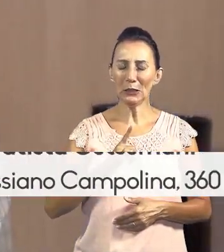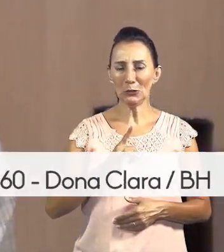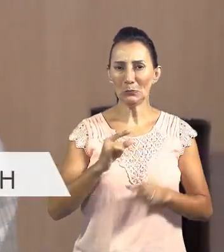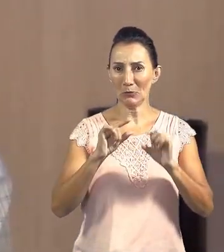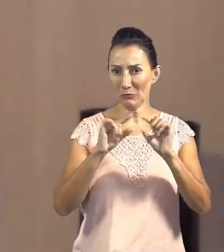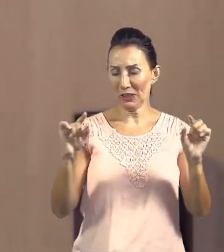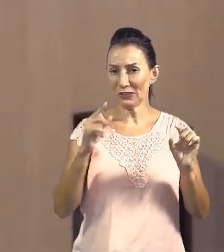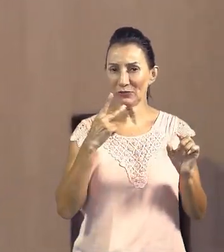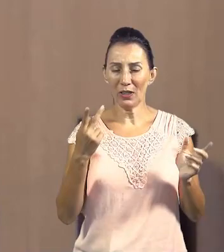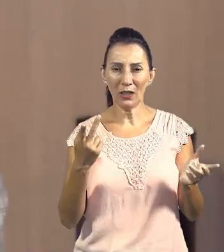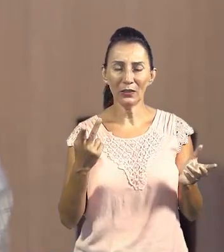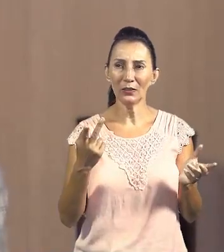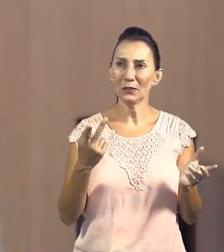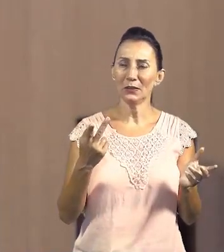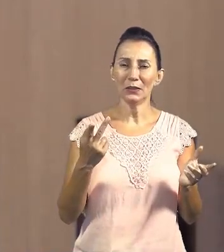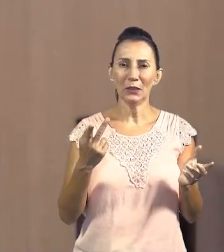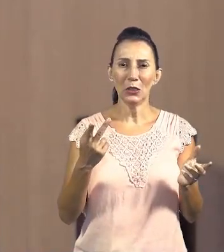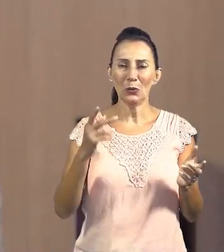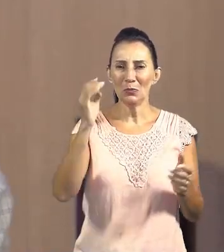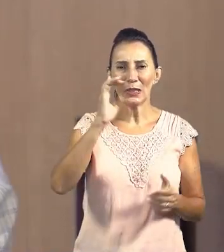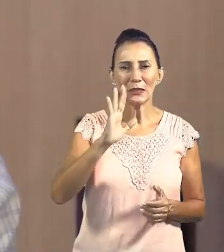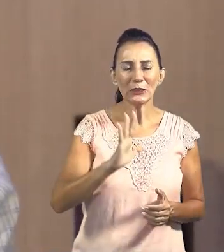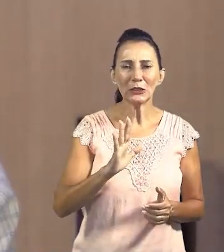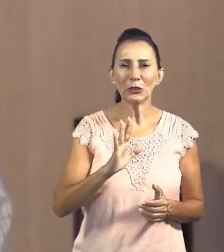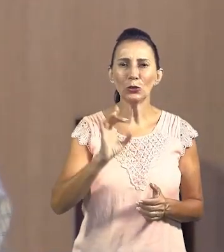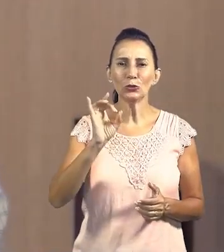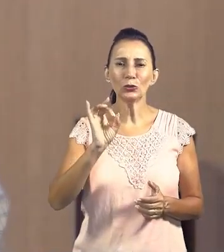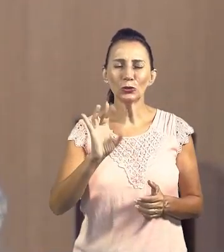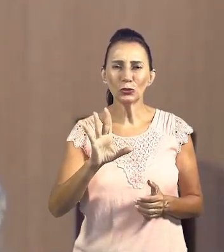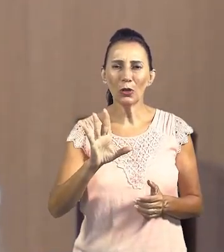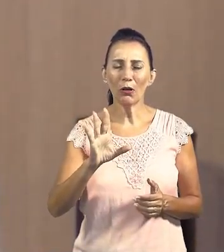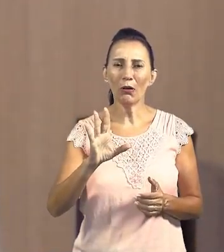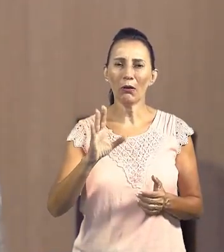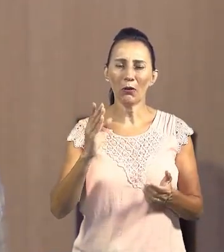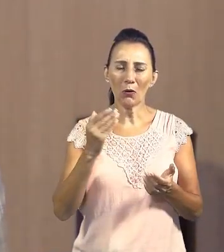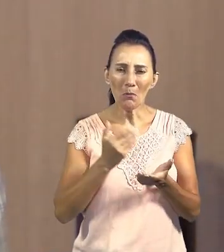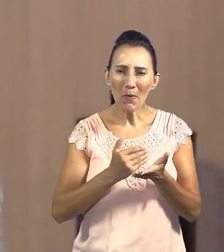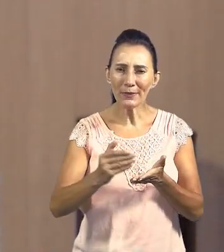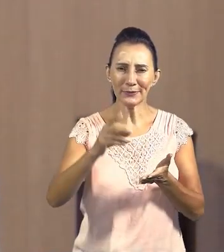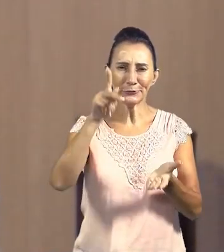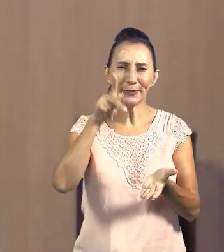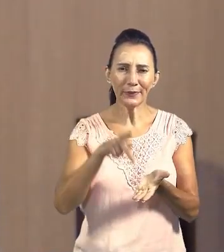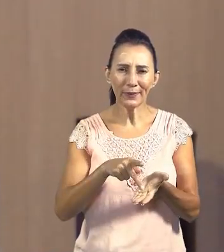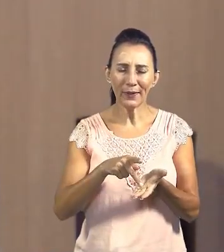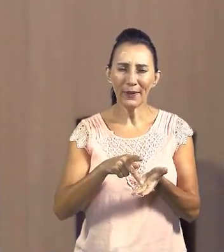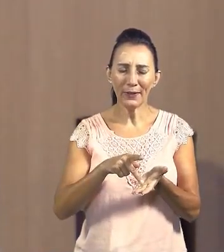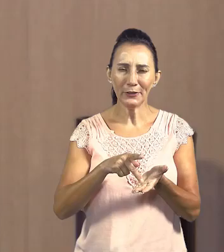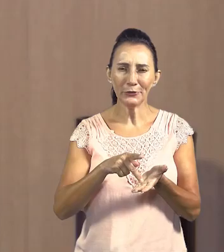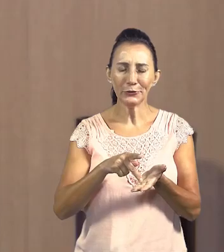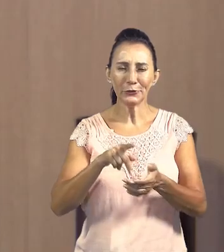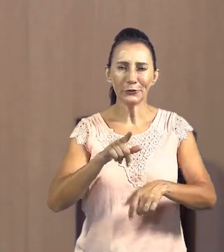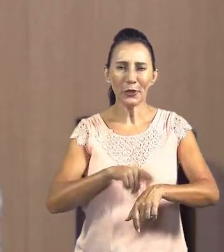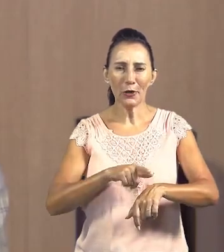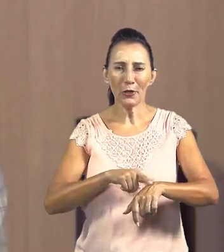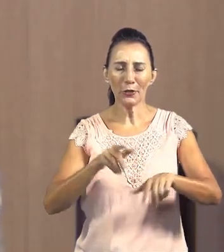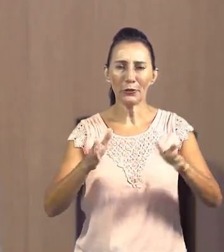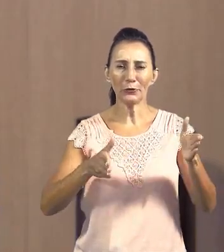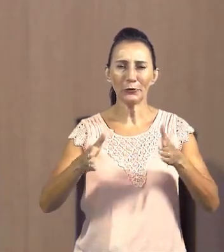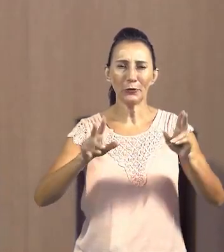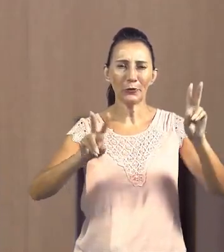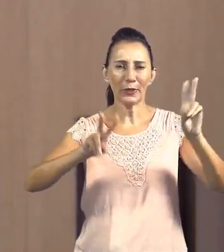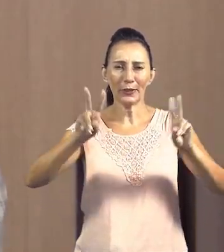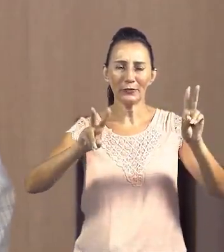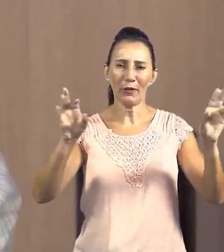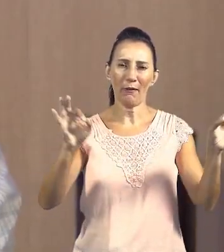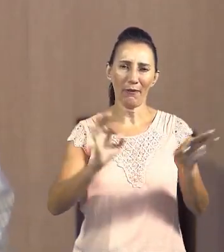vai funcionar a partir do carnaval. Eu acredito que essa é uma palavra que muitas vezes tem até